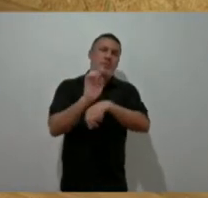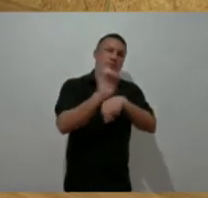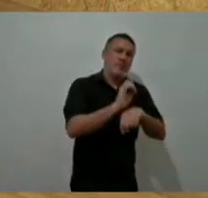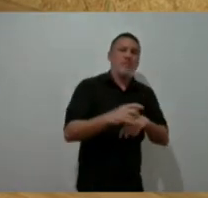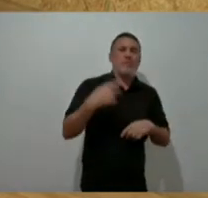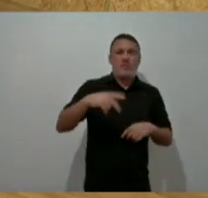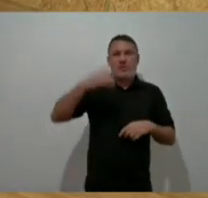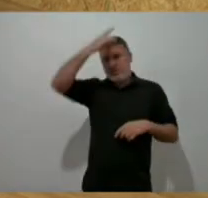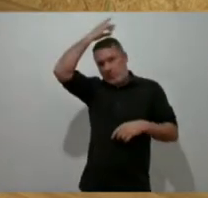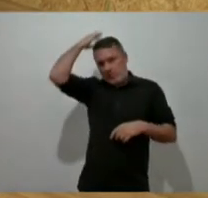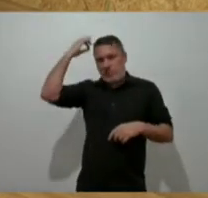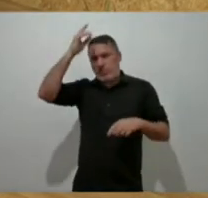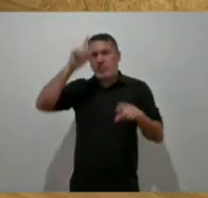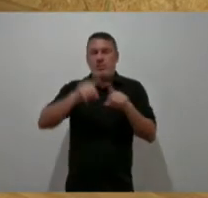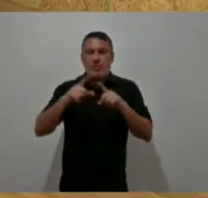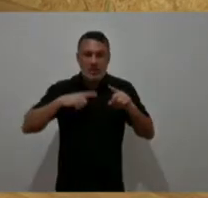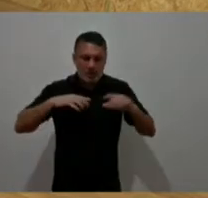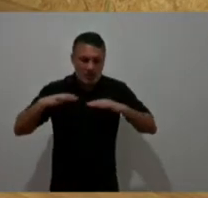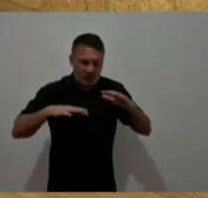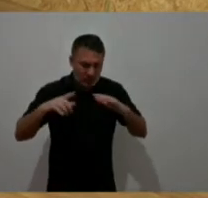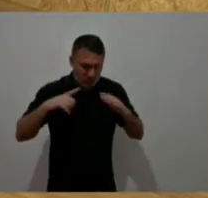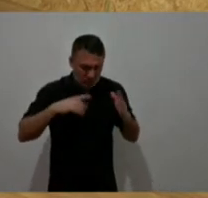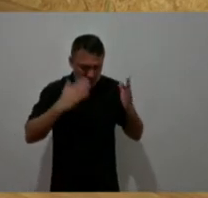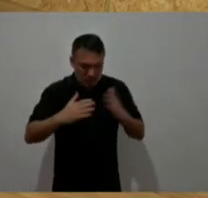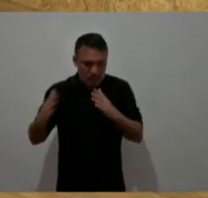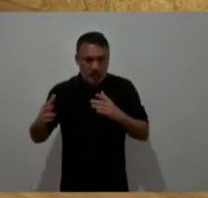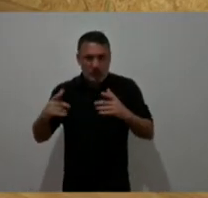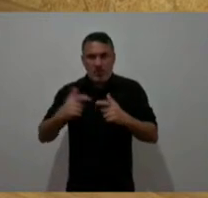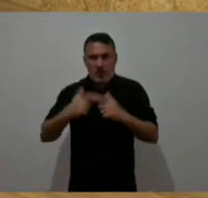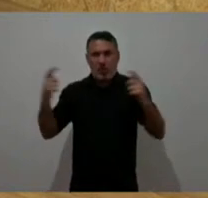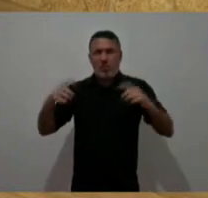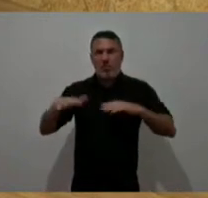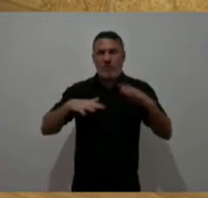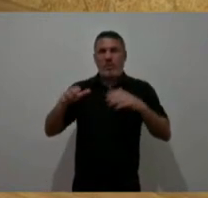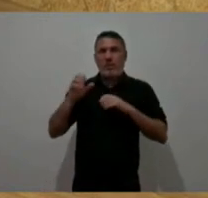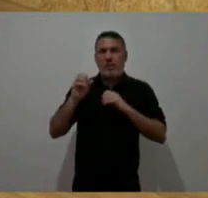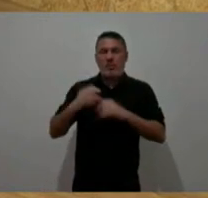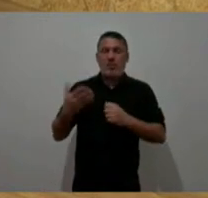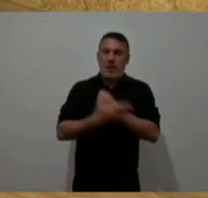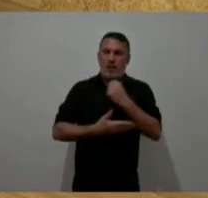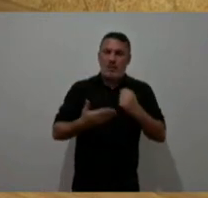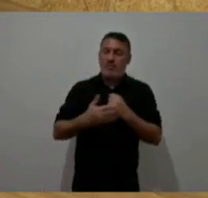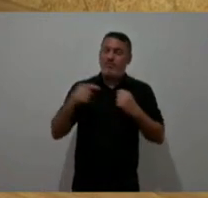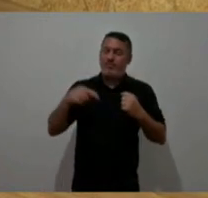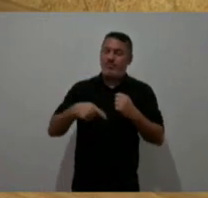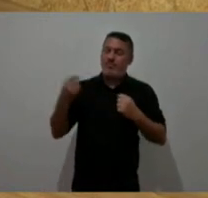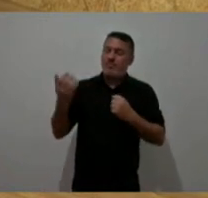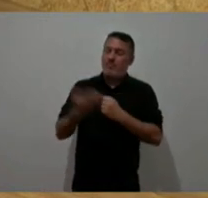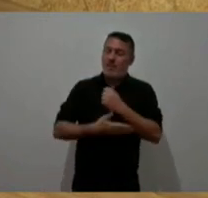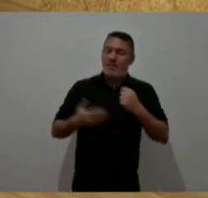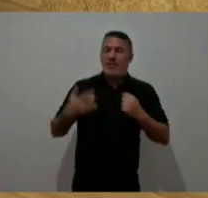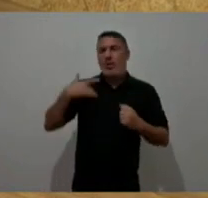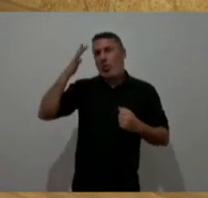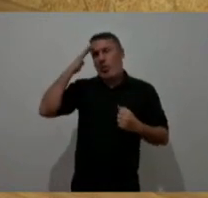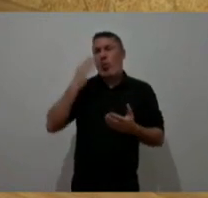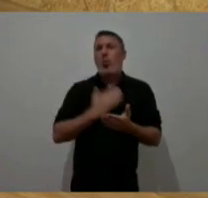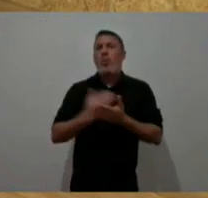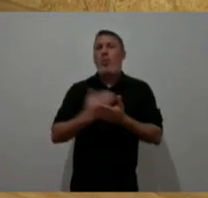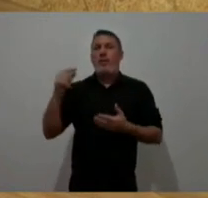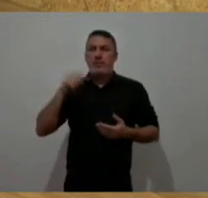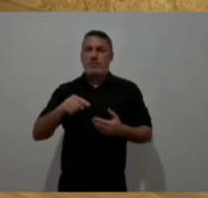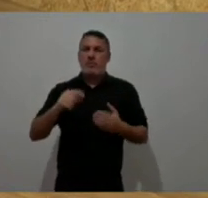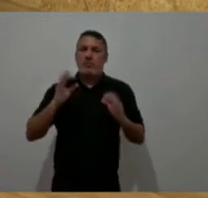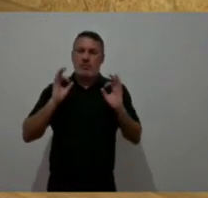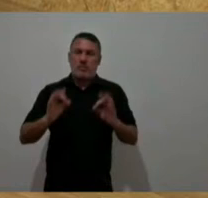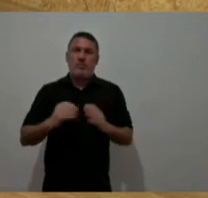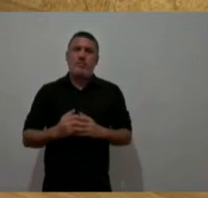movimentos para uma melhoria muito grande da educação básica, que para mim é onde deveria tudo começar, né? Porque primeiro a